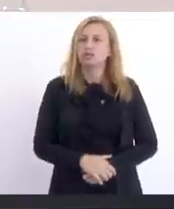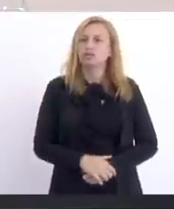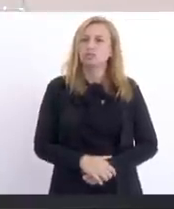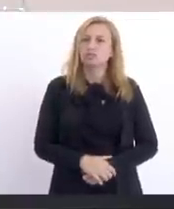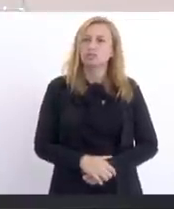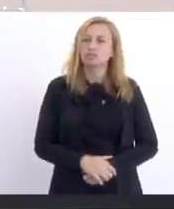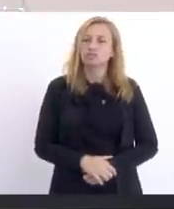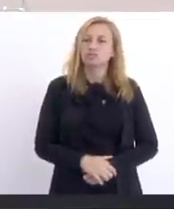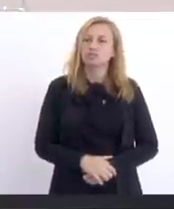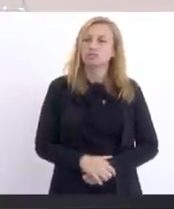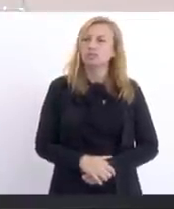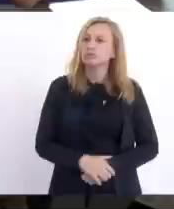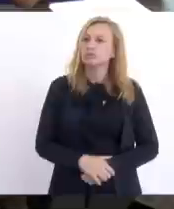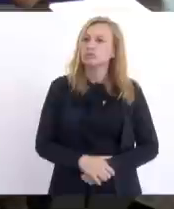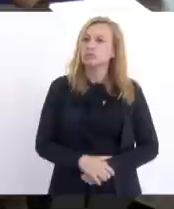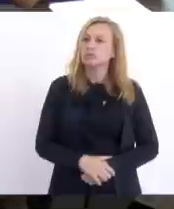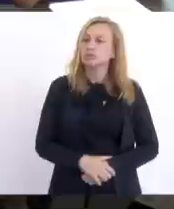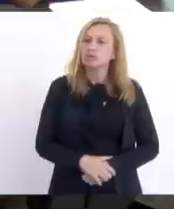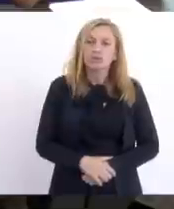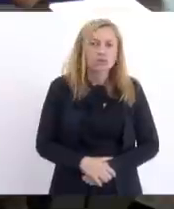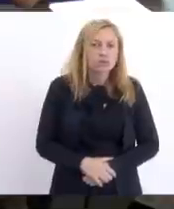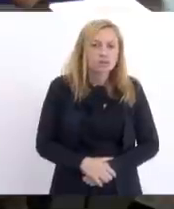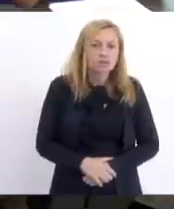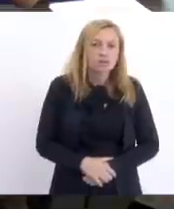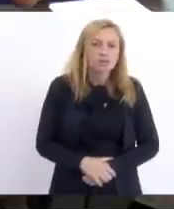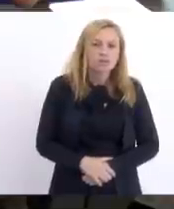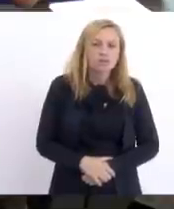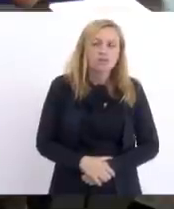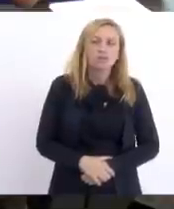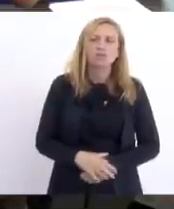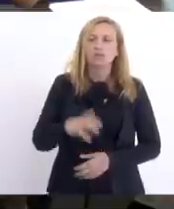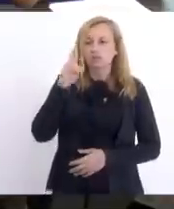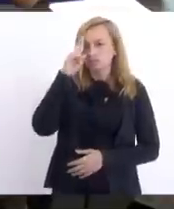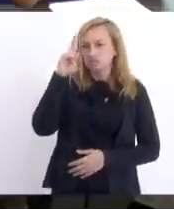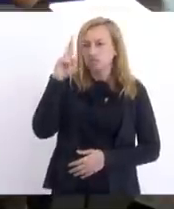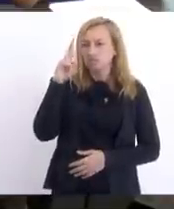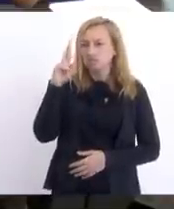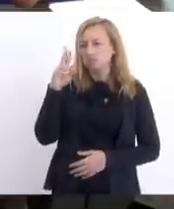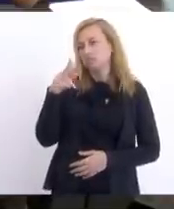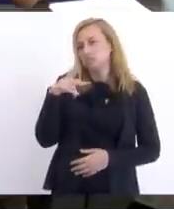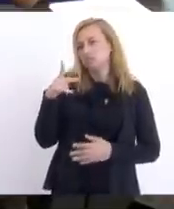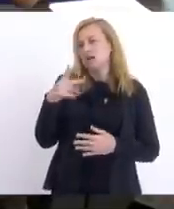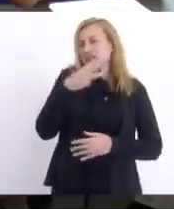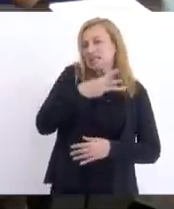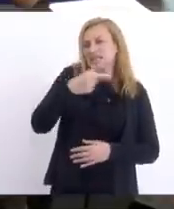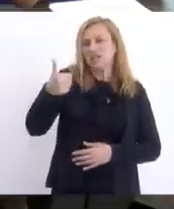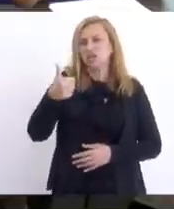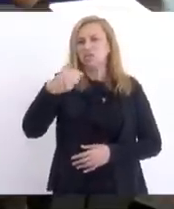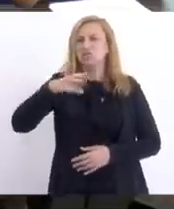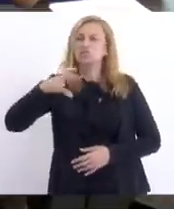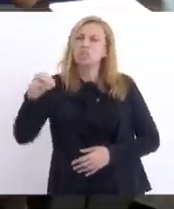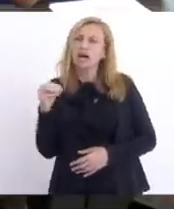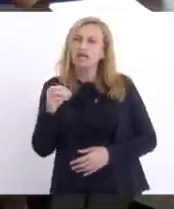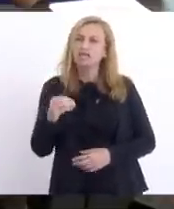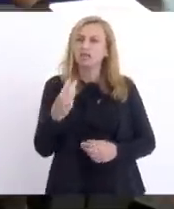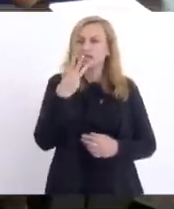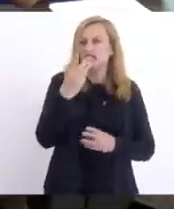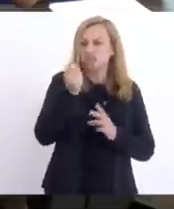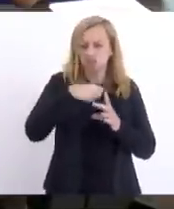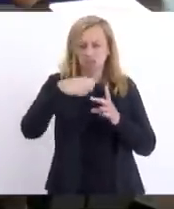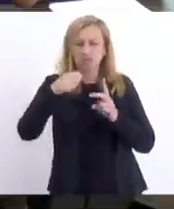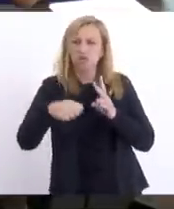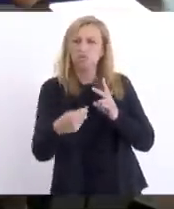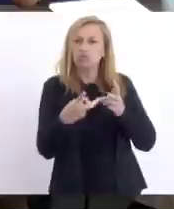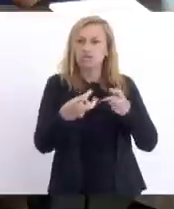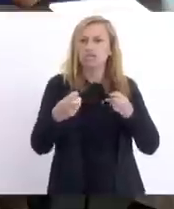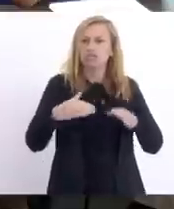Isso para contemporizar, porque se for o caso, Vossa Excelência, por mim eu não dava nada, mas 31 de março, você por 3 meses observa o que